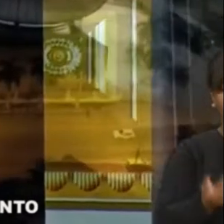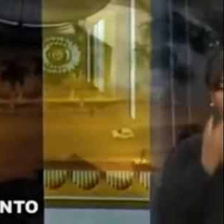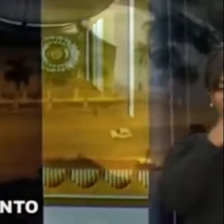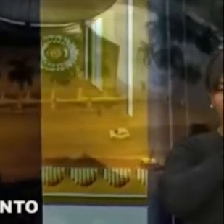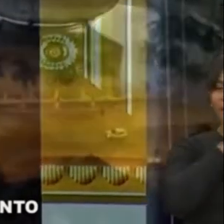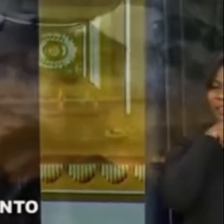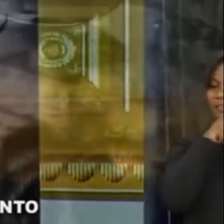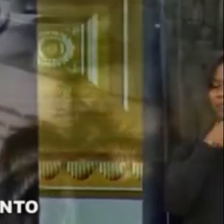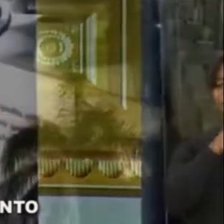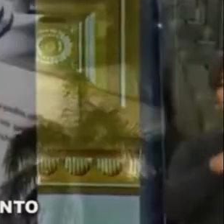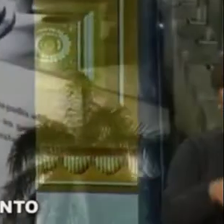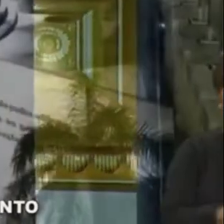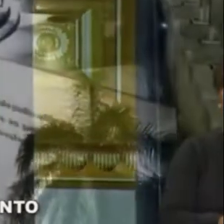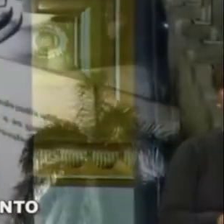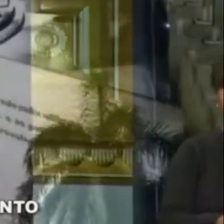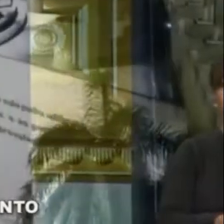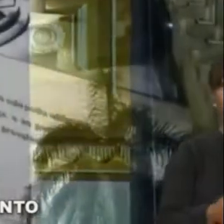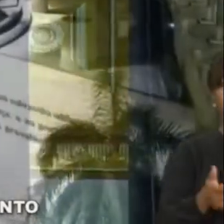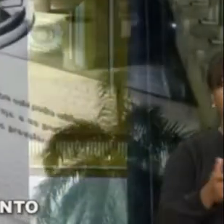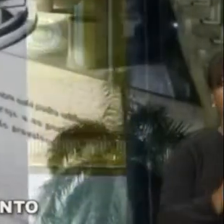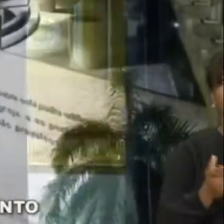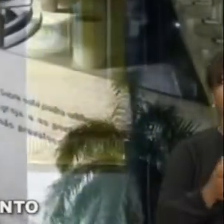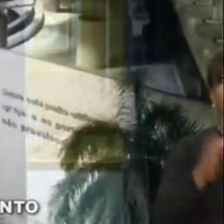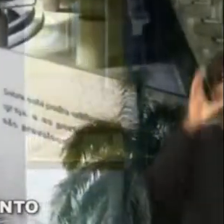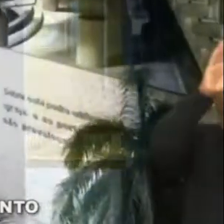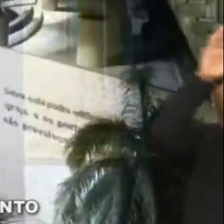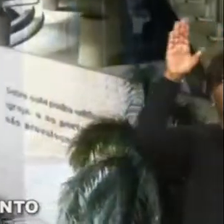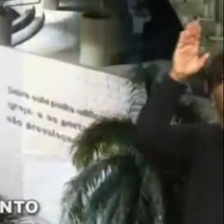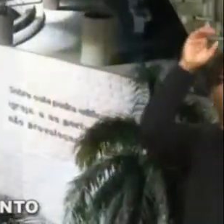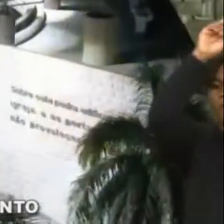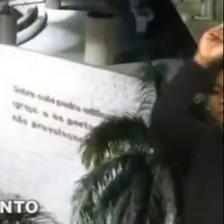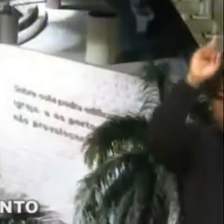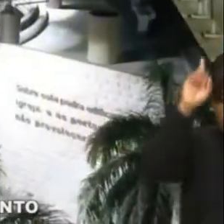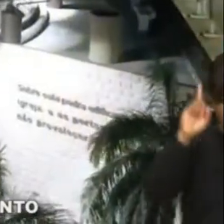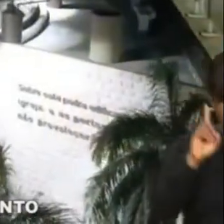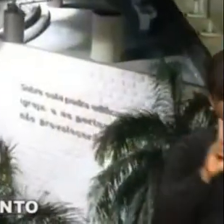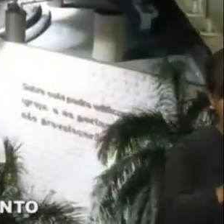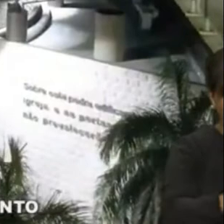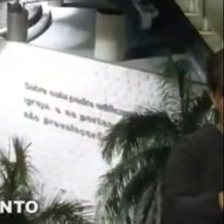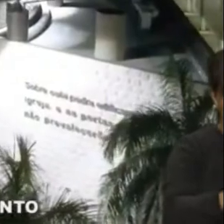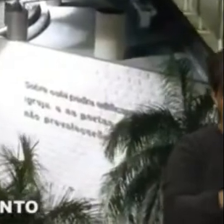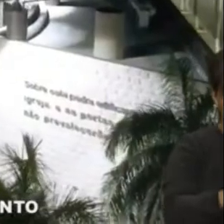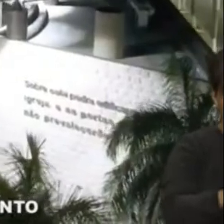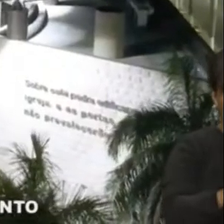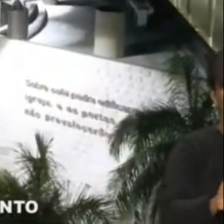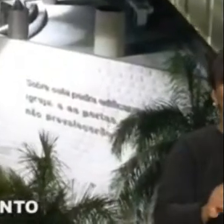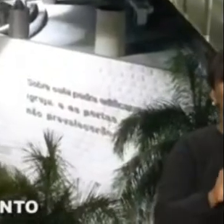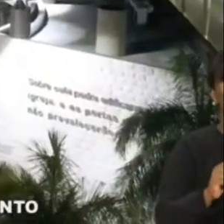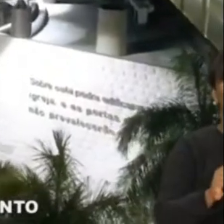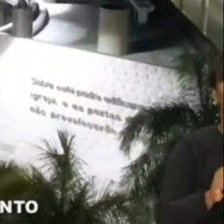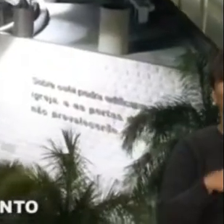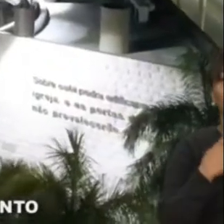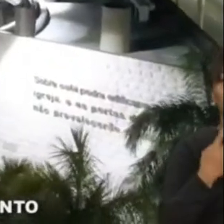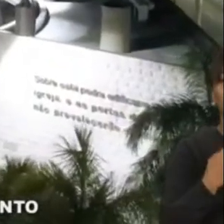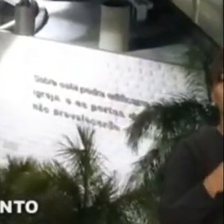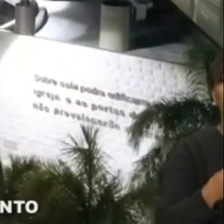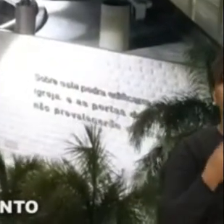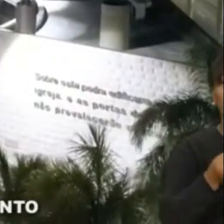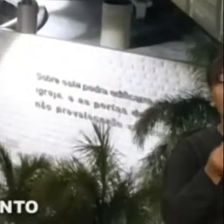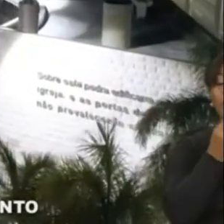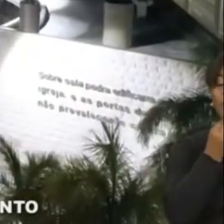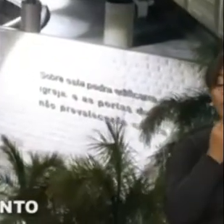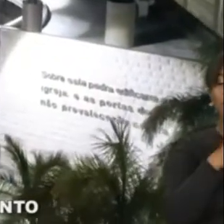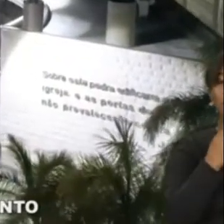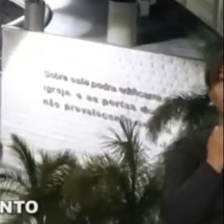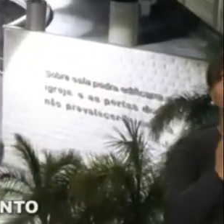Ele se esvaziou do céu, Ele veio aqui para o céu poder entrar em nós, para nós um dia podermos entrar